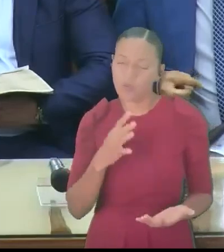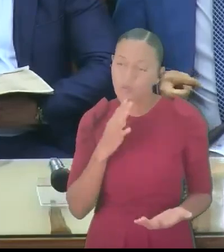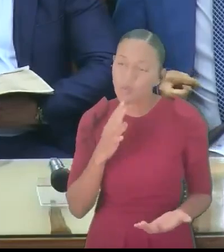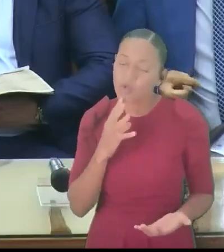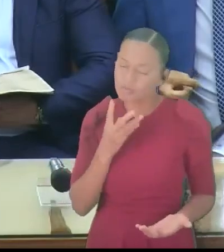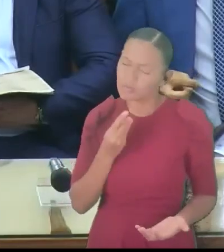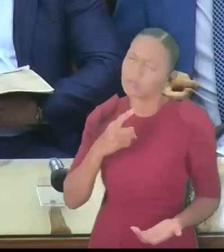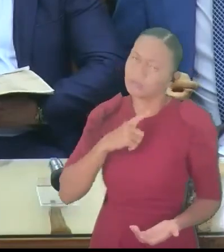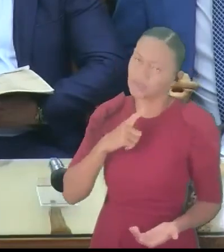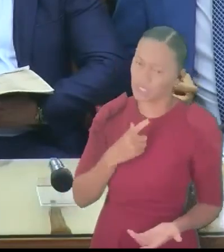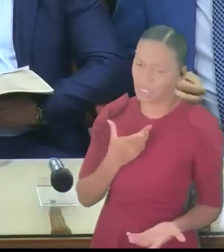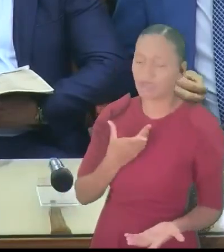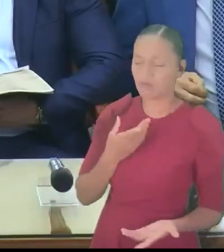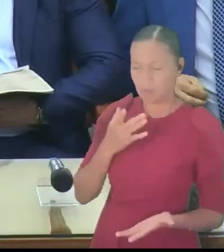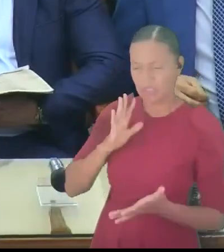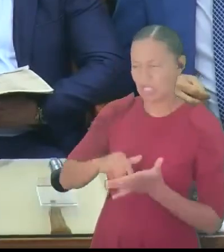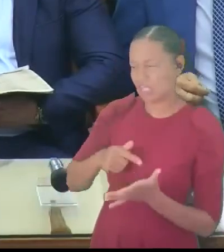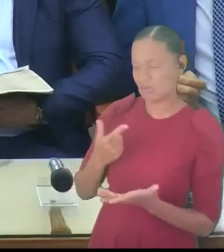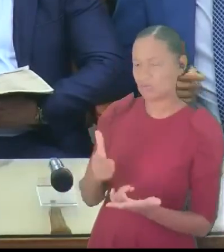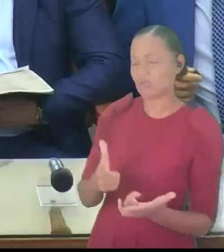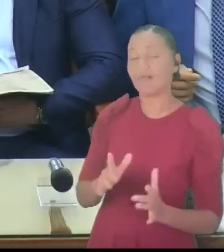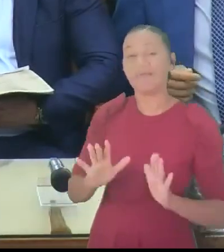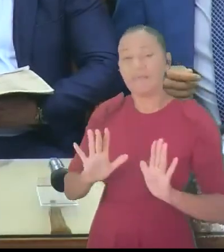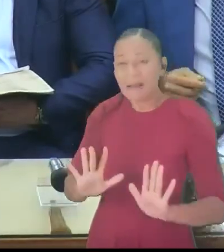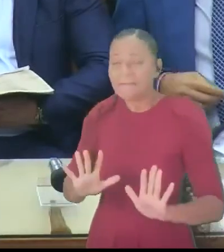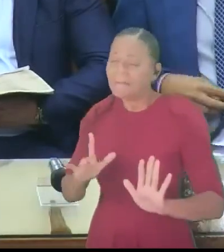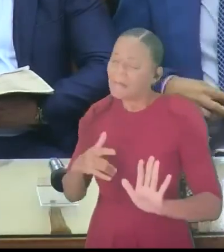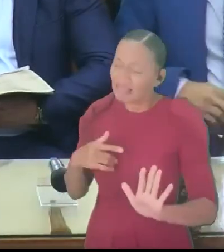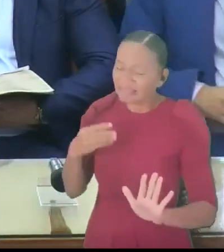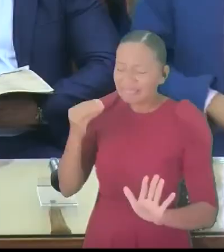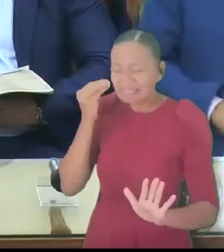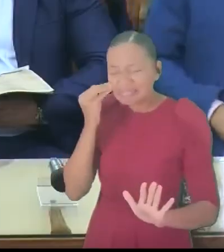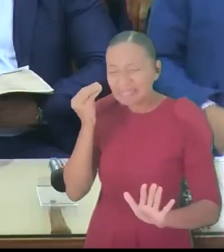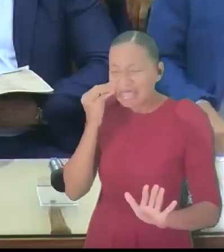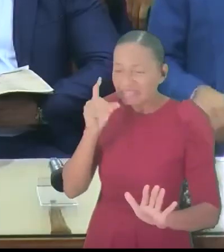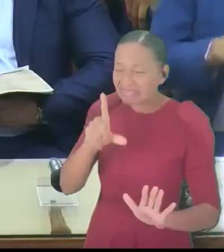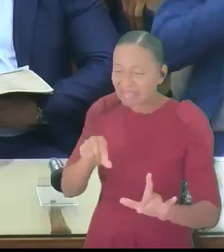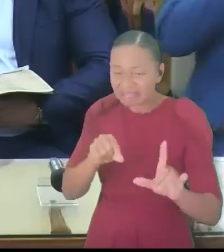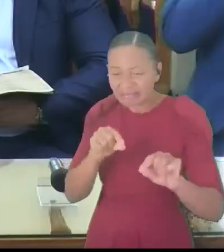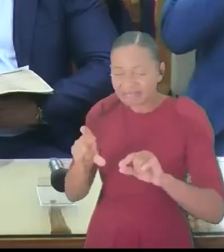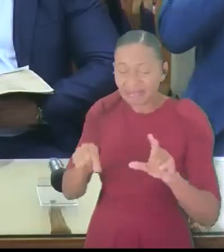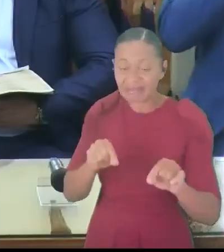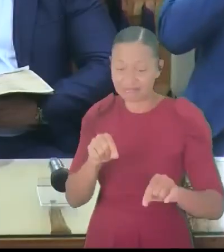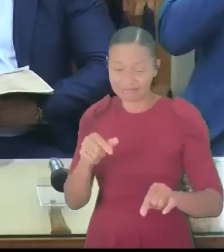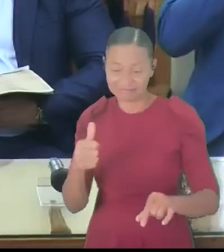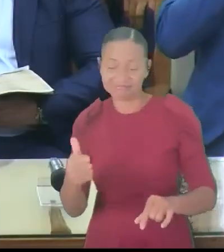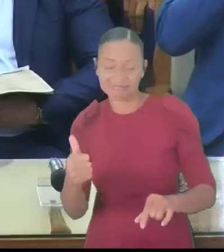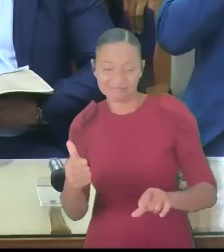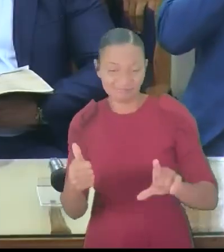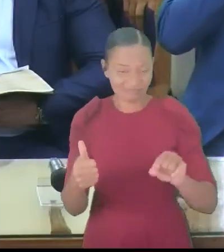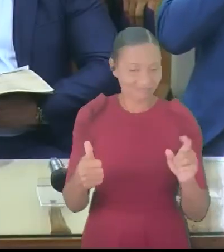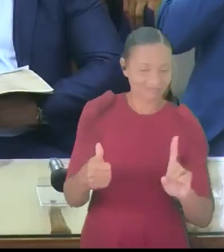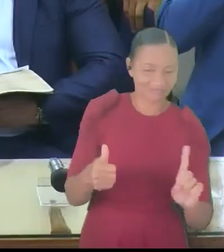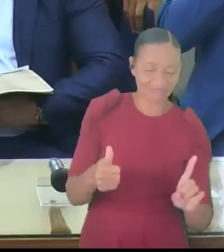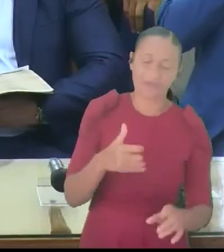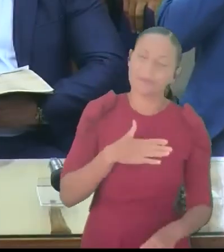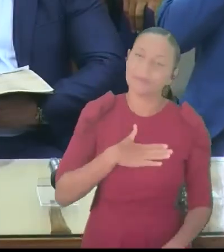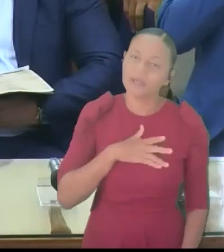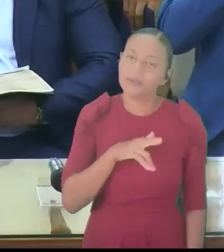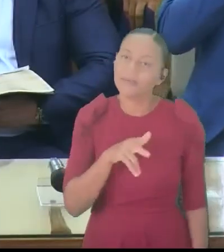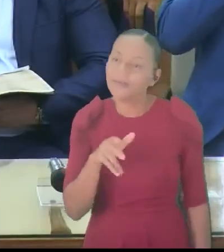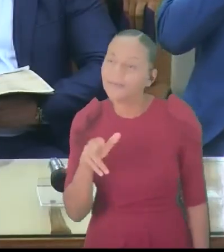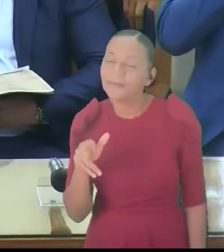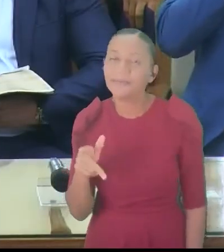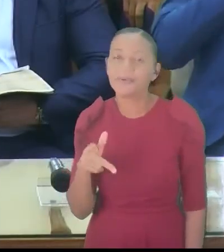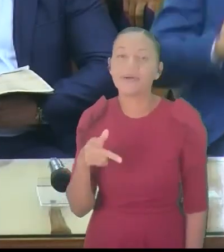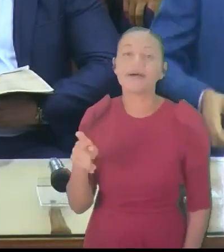não tem conhecimento, eu estou mentindo. Ele tem muito conhecimento, mas ele tentando selecionar. Não, isso aqui é, isso aqui não é. Meu irmão,